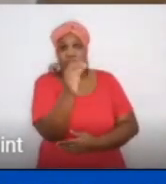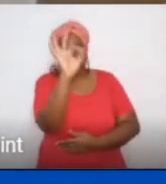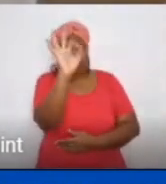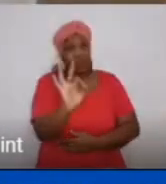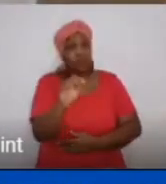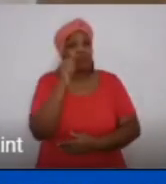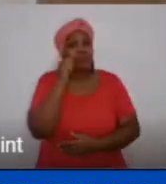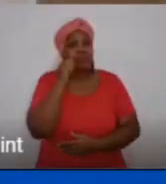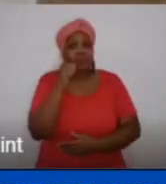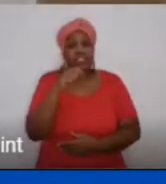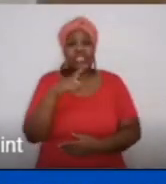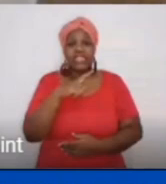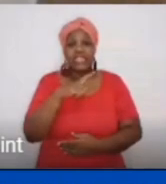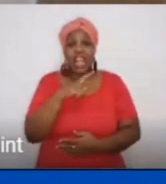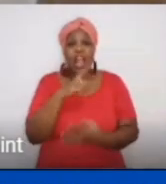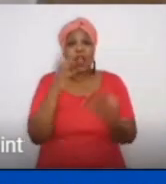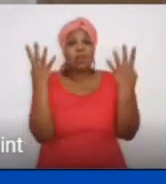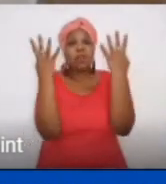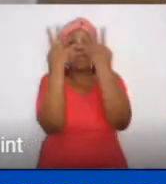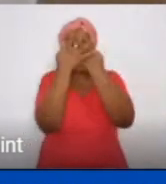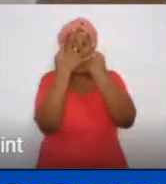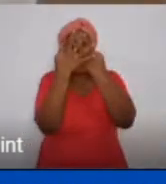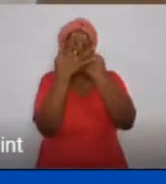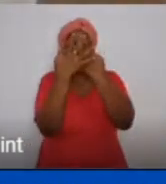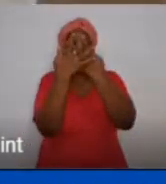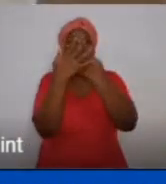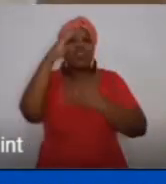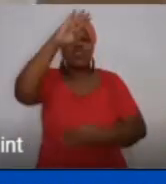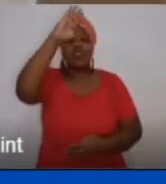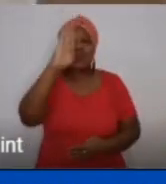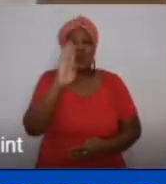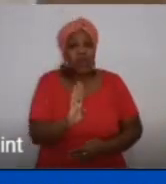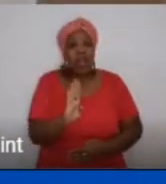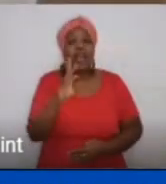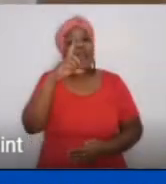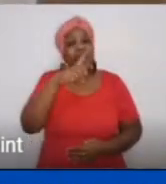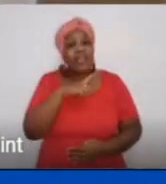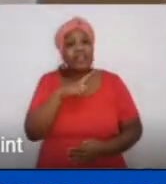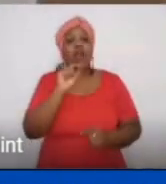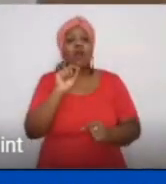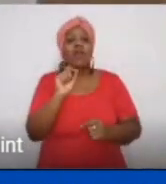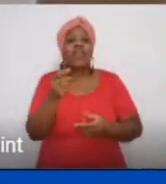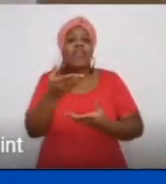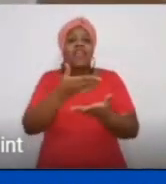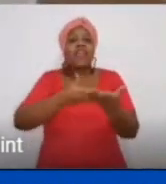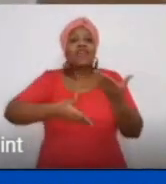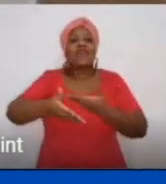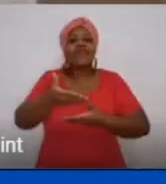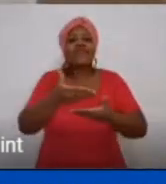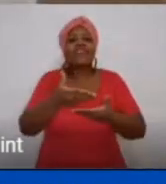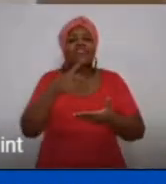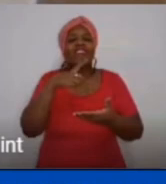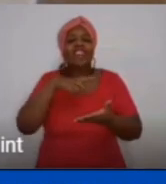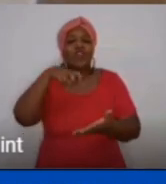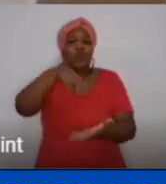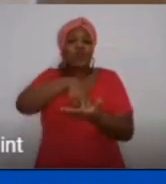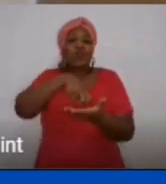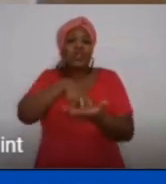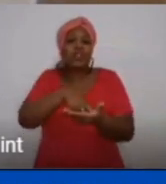estão encarceradas no Brasil são mulheres que estão envolvidas, sendo punidas por alguma